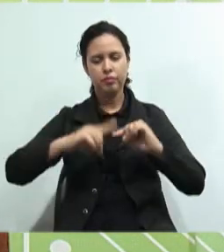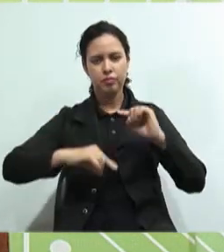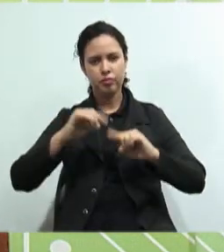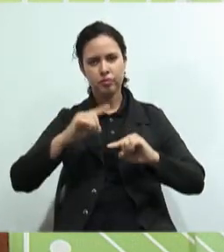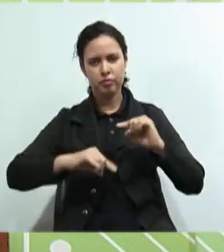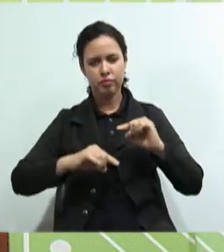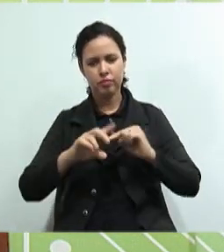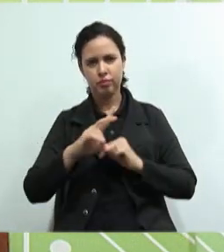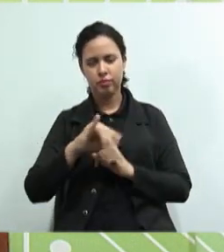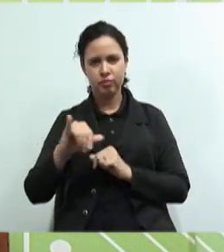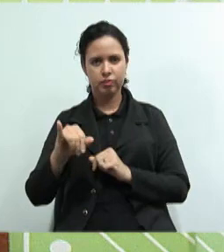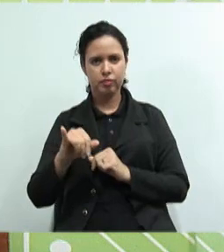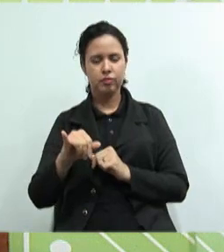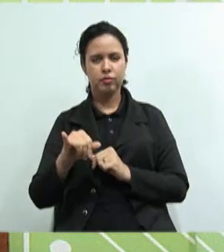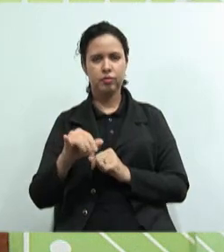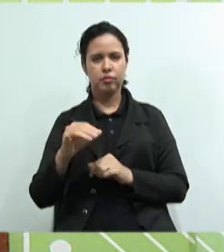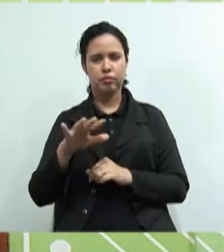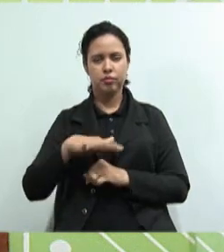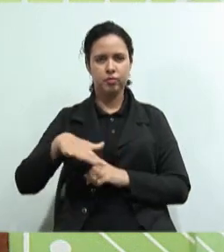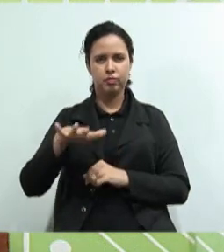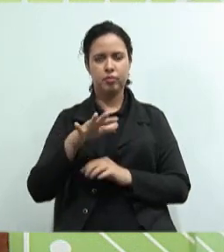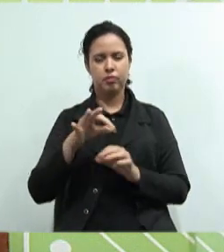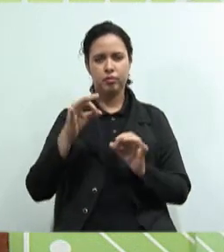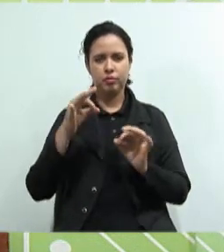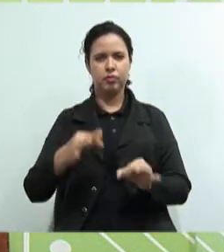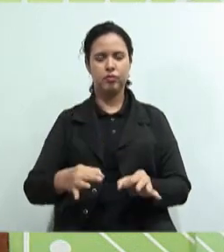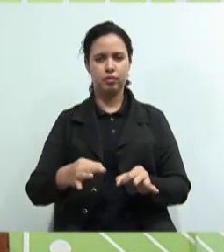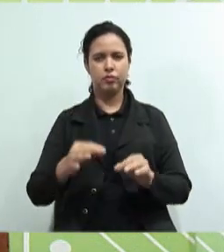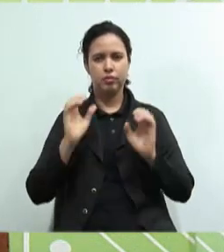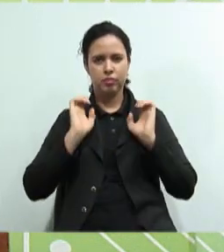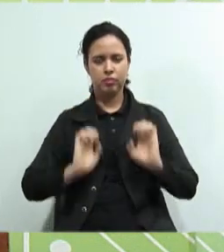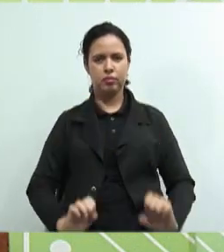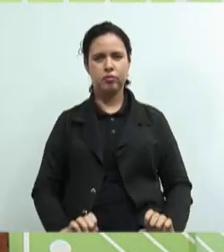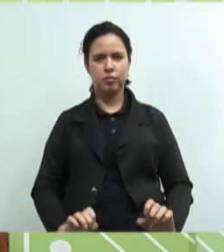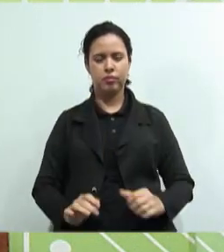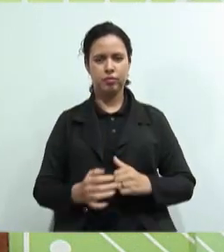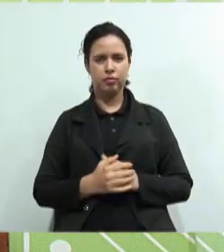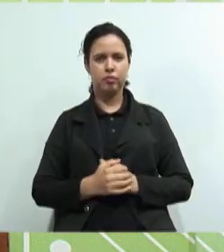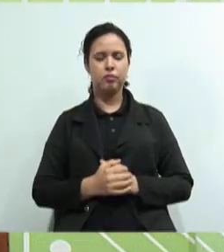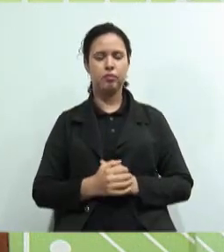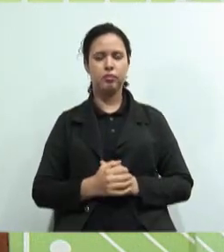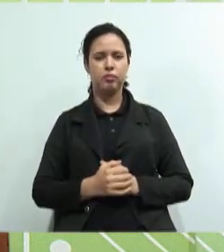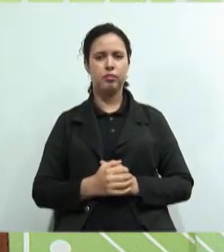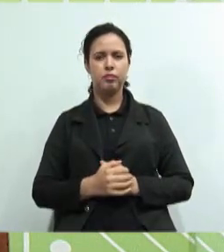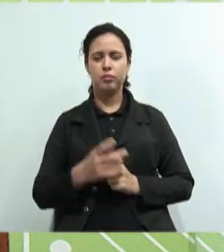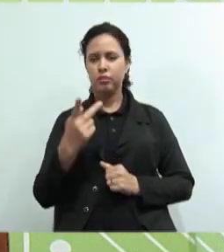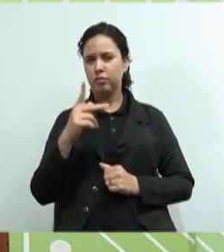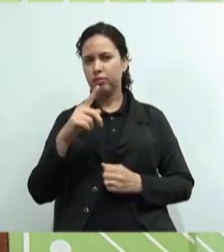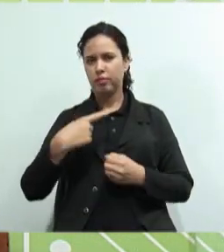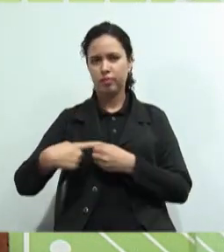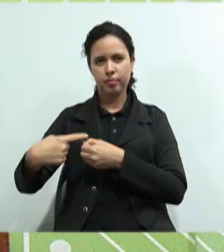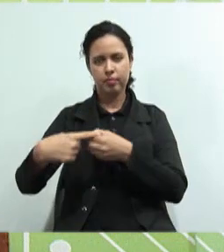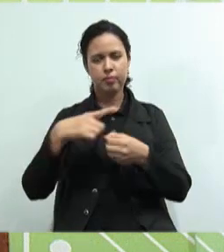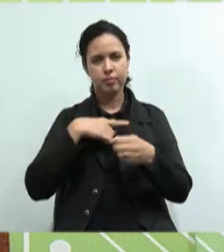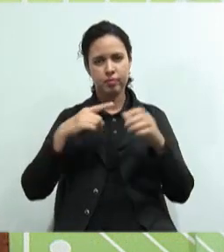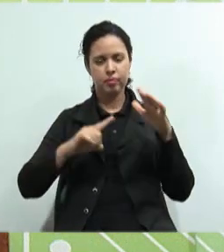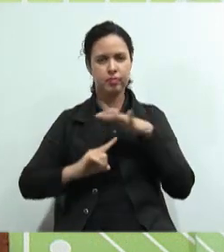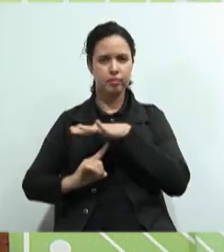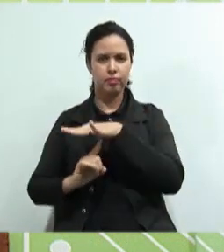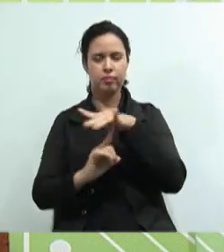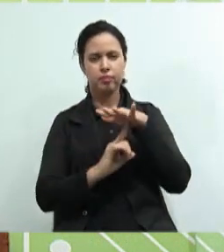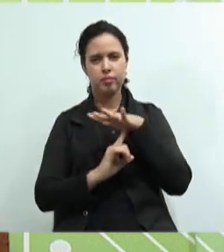gente vai para um comércio mais justo, um comércio mais ético. Eu dei o exemplo das feiras. Se no seu município tem uma feira, eu gostaria